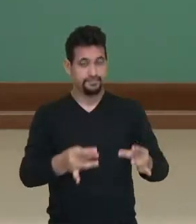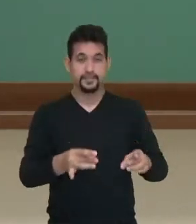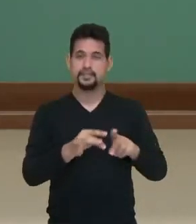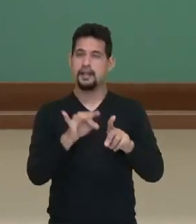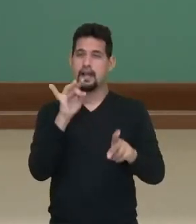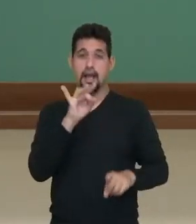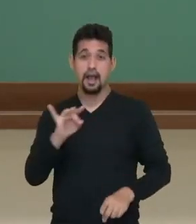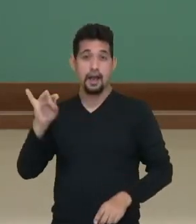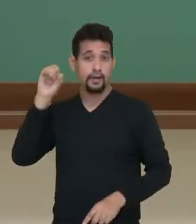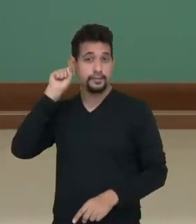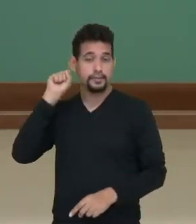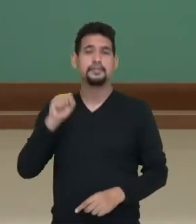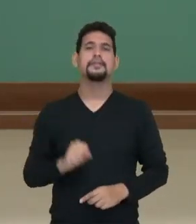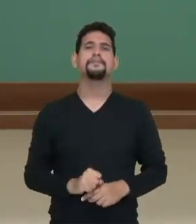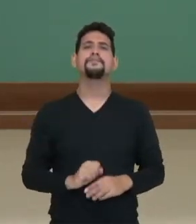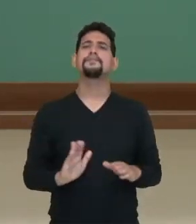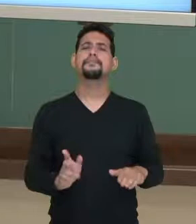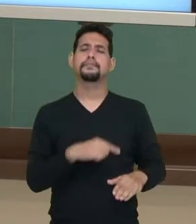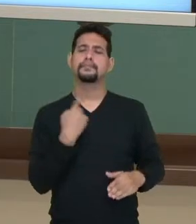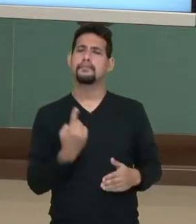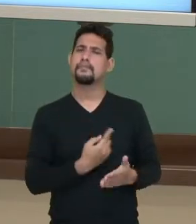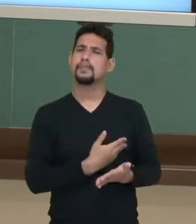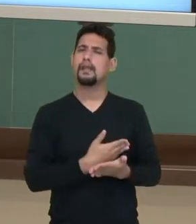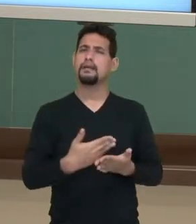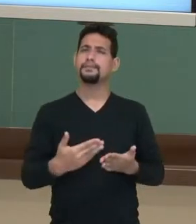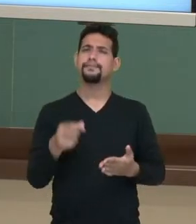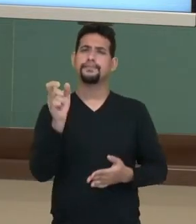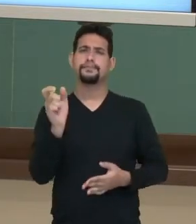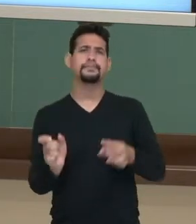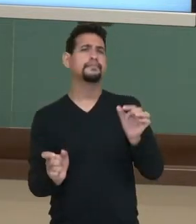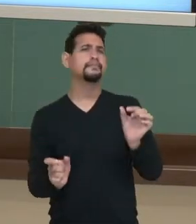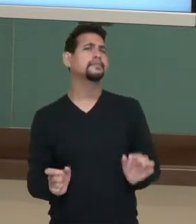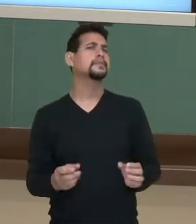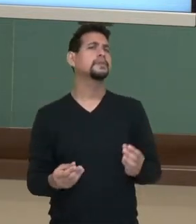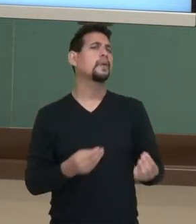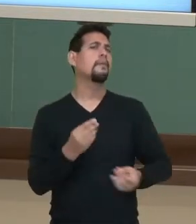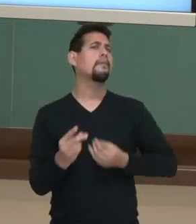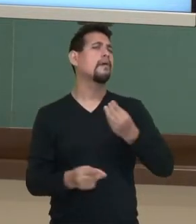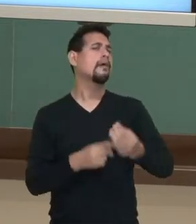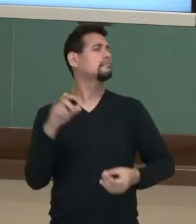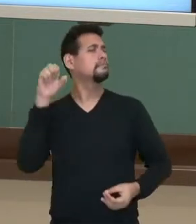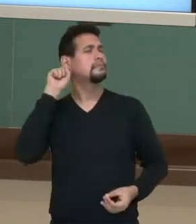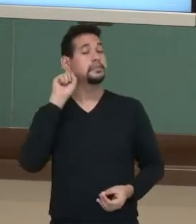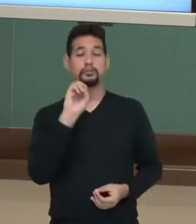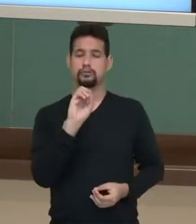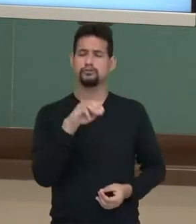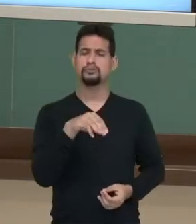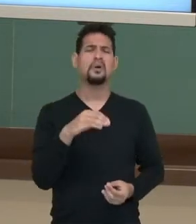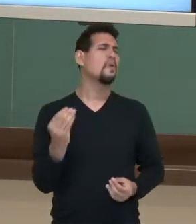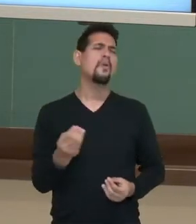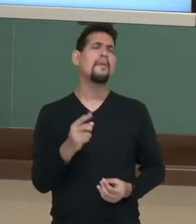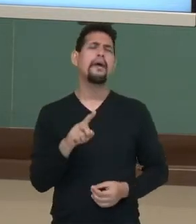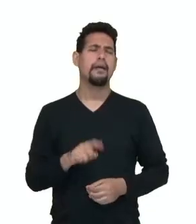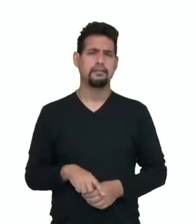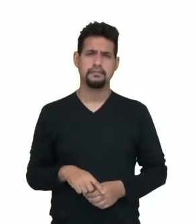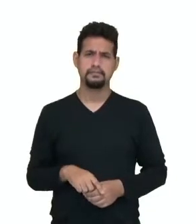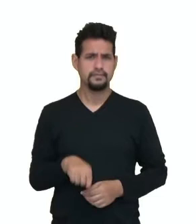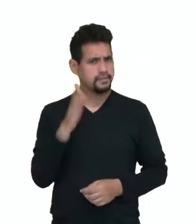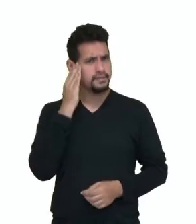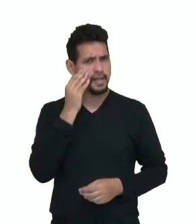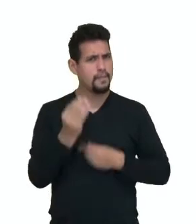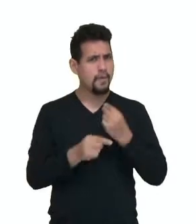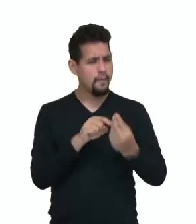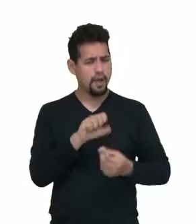acústica. Então vamos começar. Características do som. Pessoal, as características do som, elas